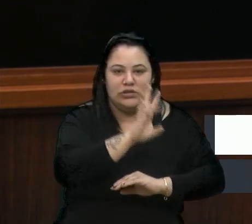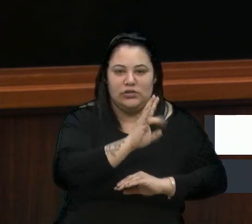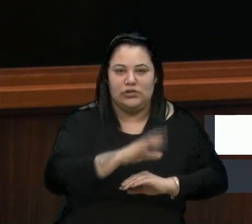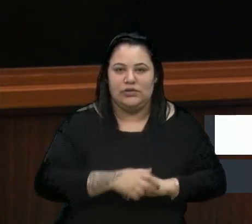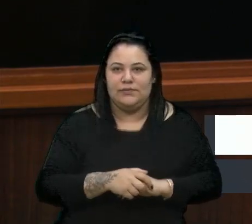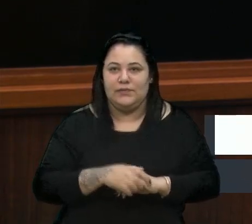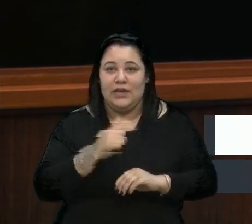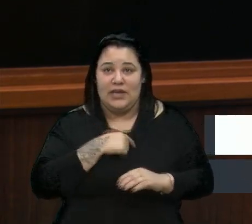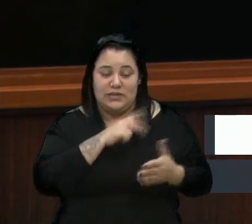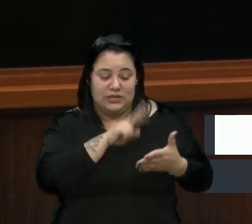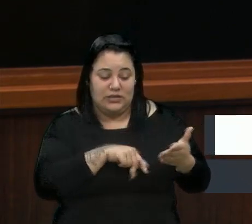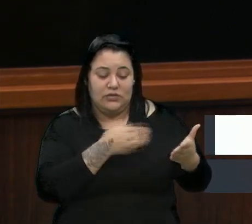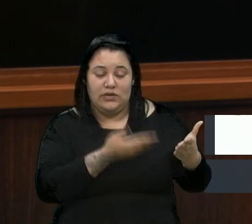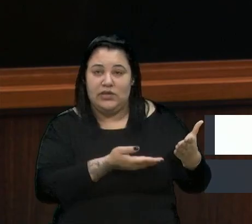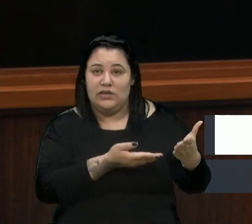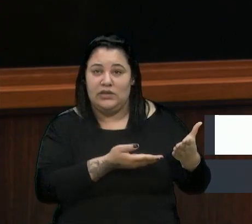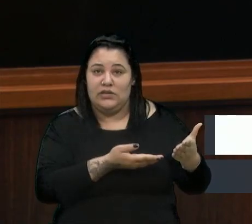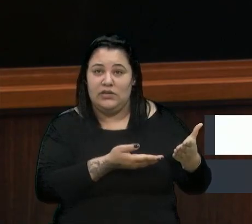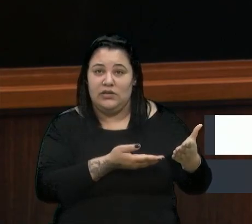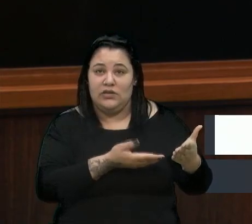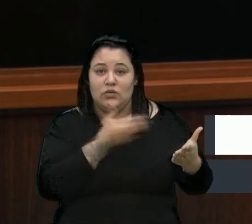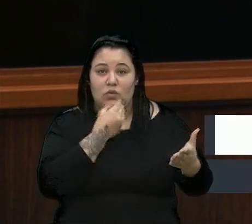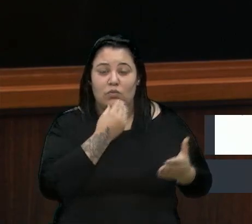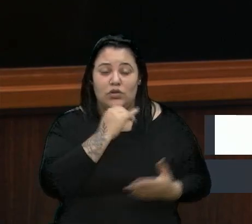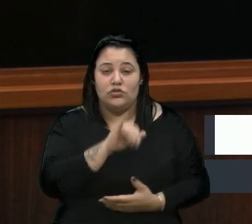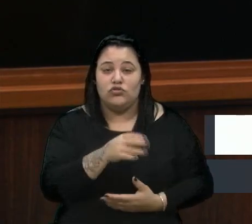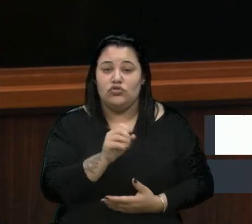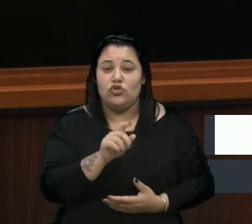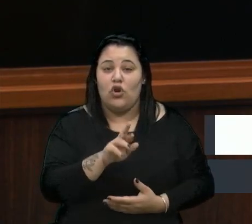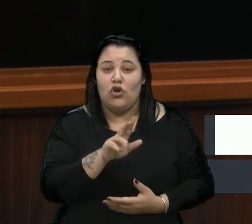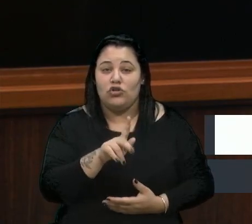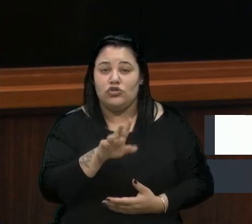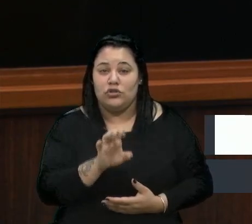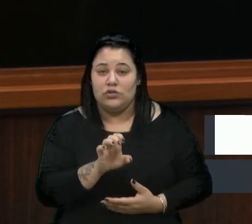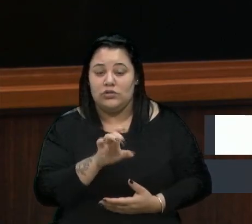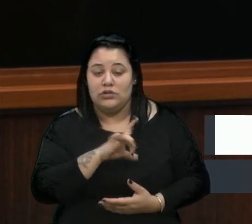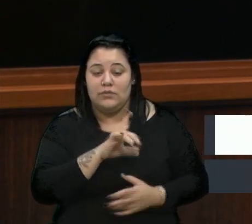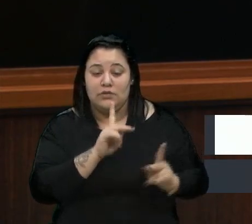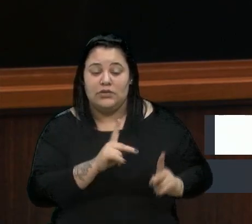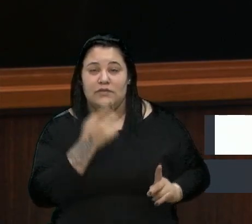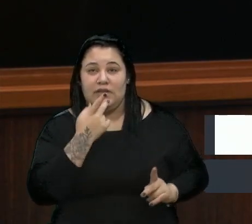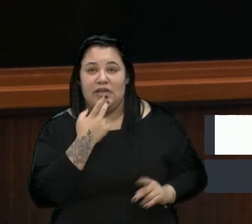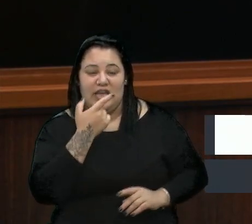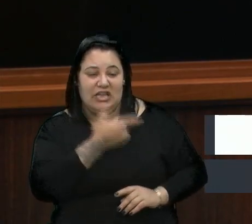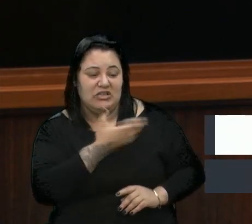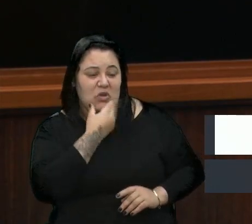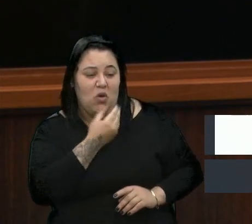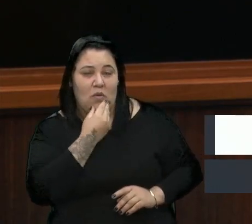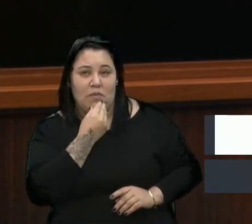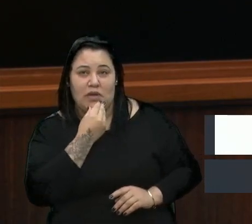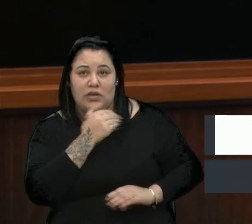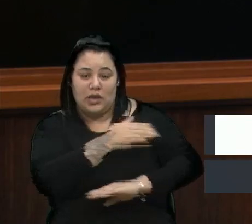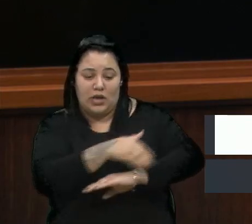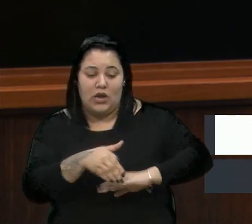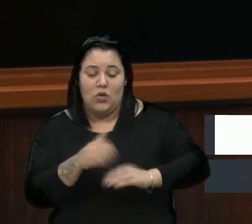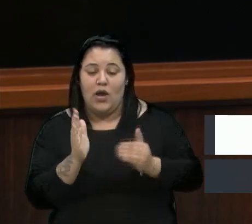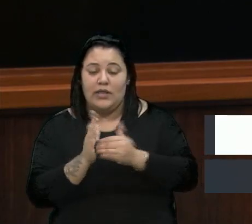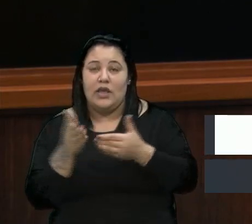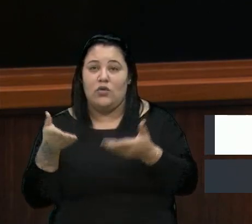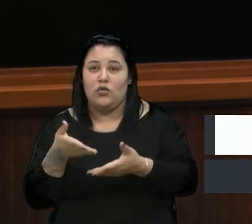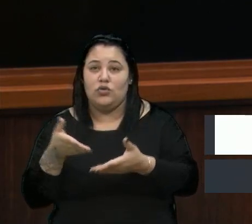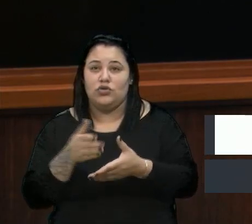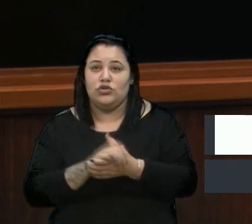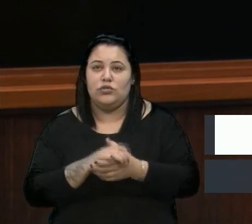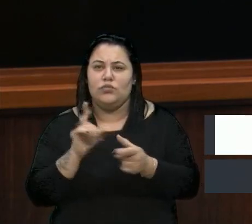que eu li é do Seu Jorge. Que tem gente aqui que deve dizer, esse cara devia estar na rua até hoje, porque não faz um